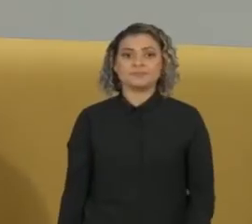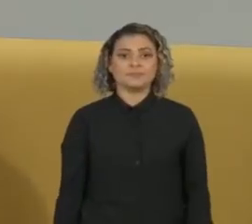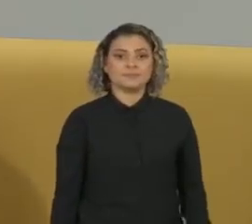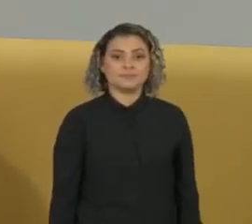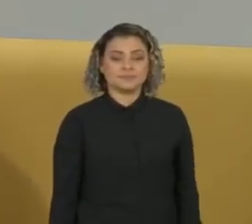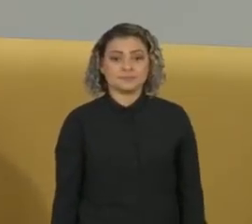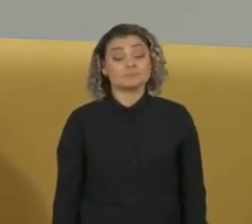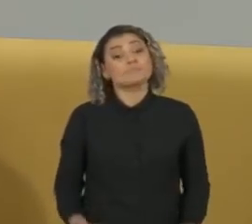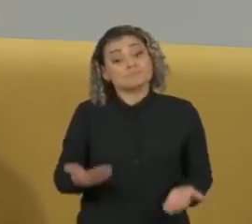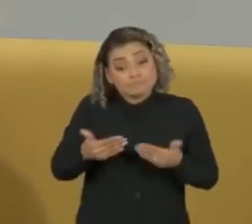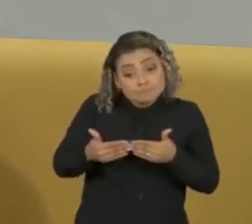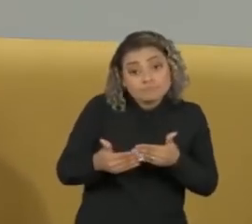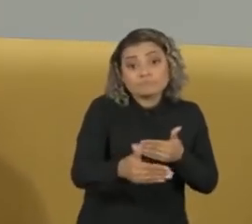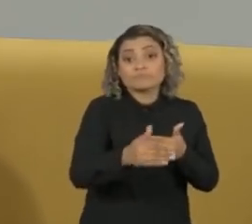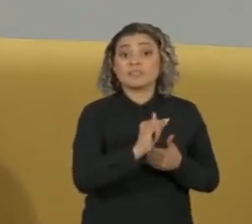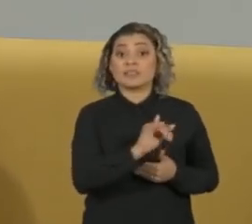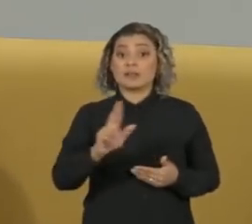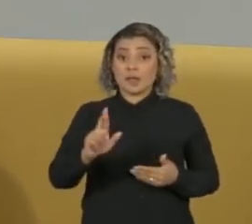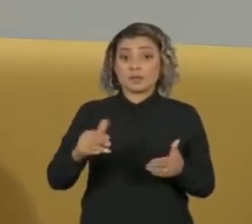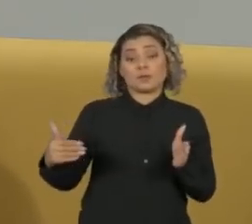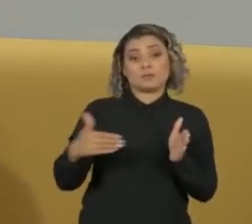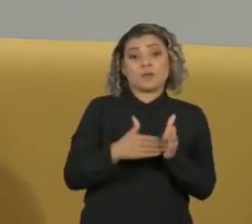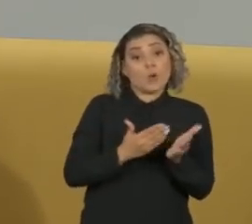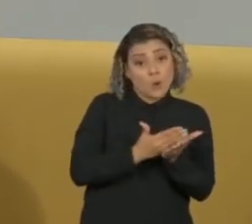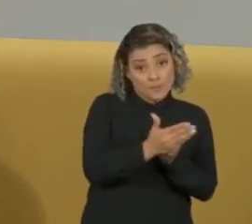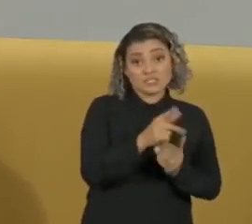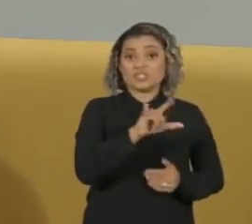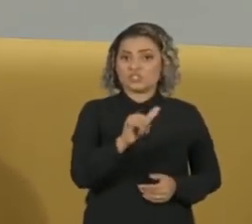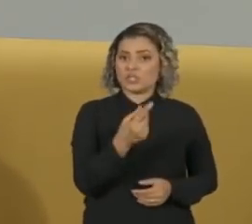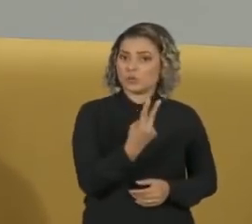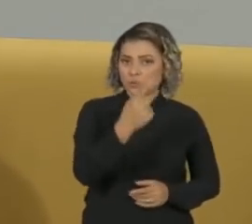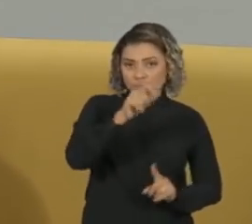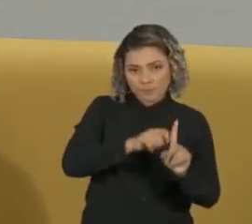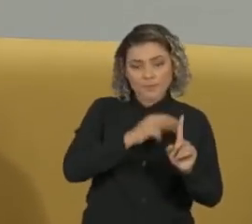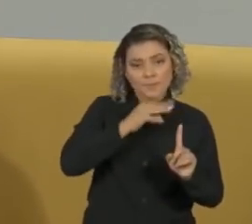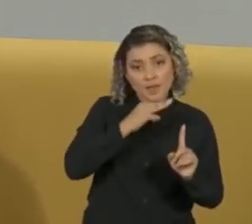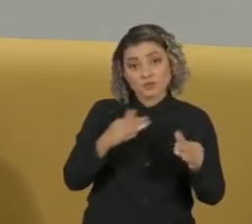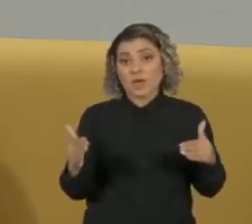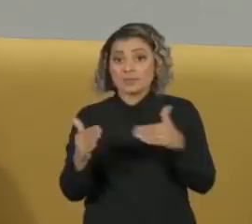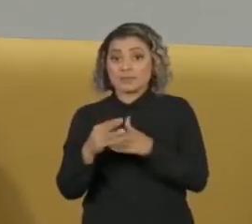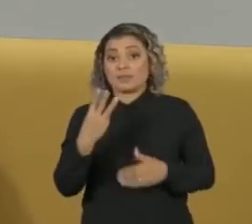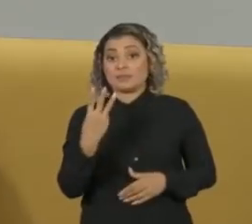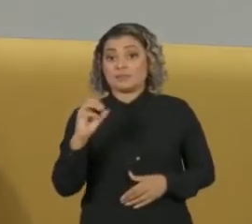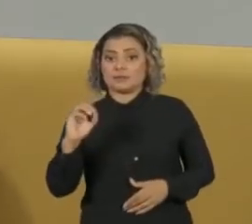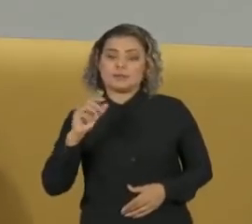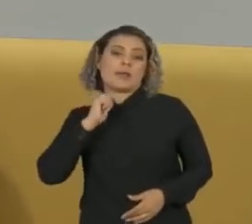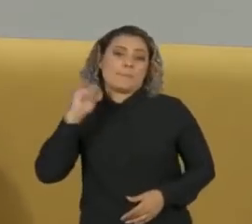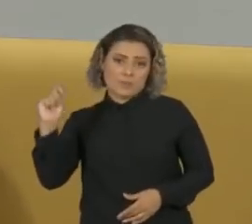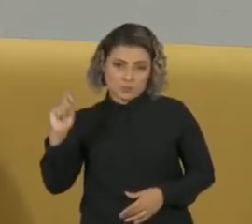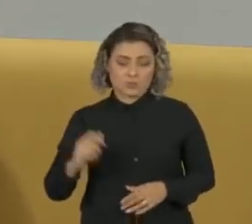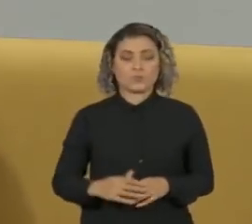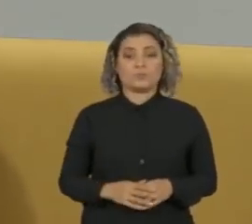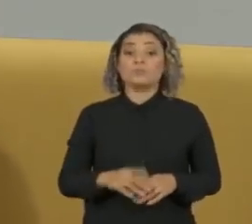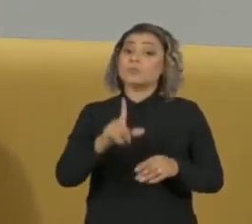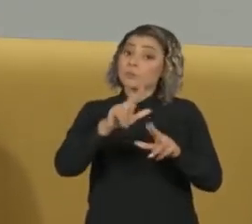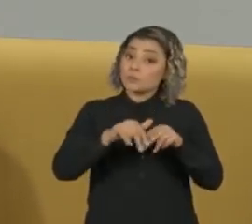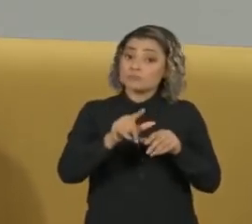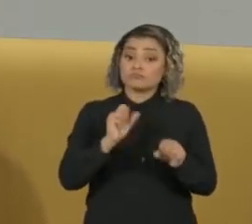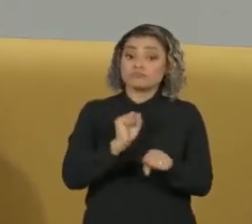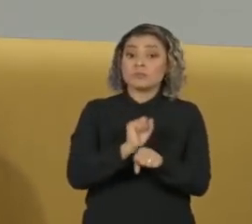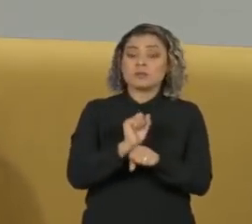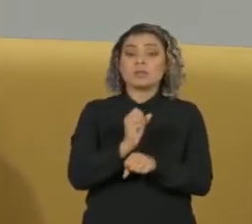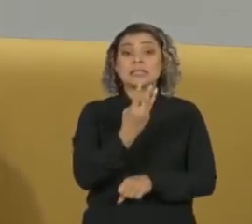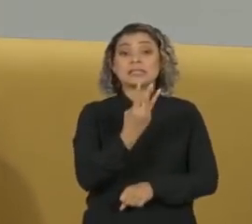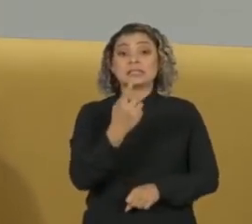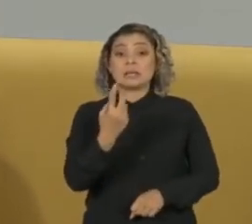receita.economia.gov.br. O prazo para a declaração começa no dia 2 de março e vai até o dia 30 de abril. A Receita espera receber